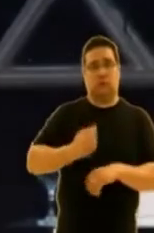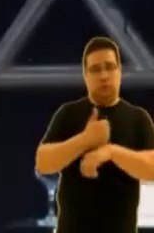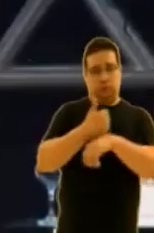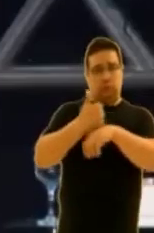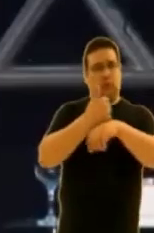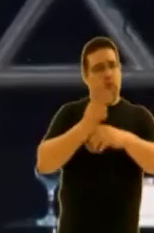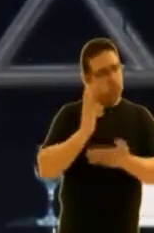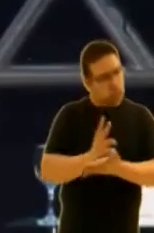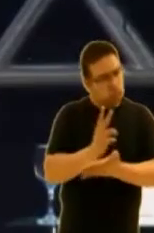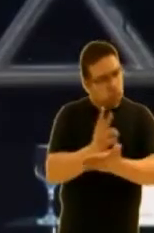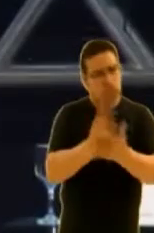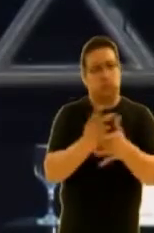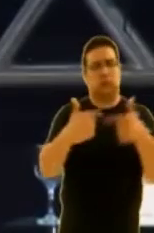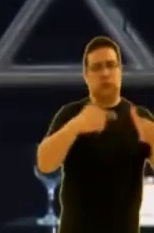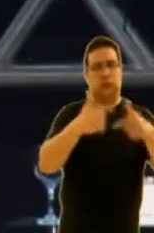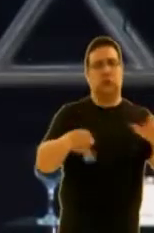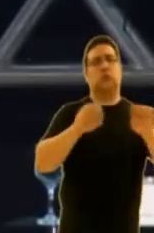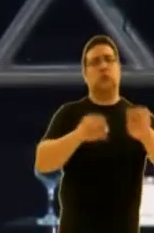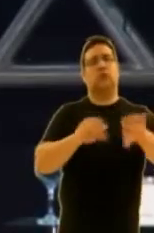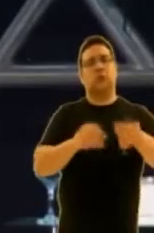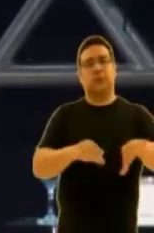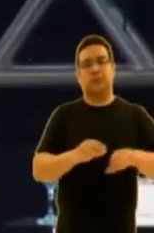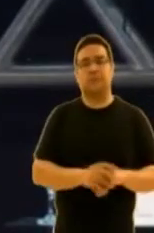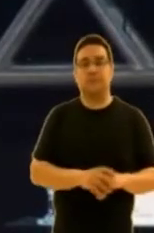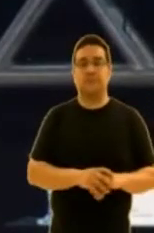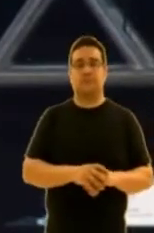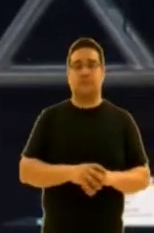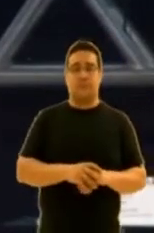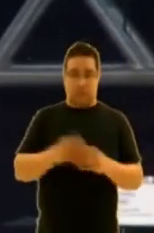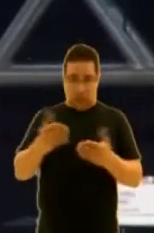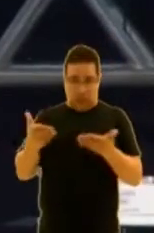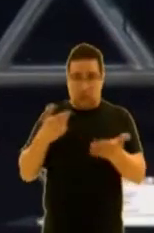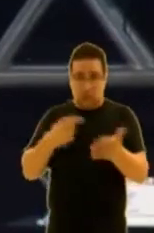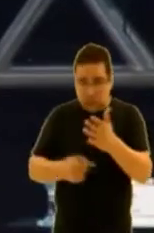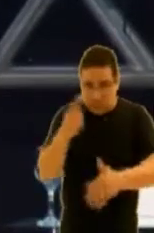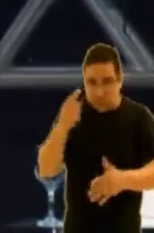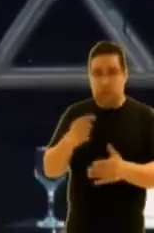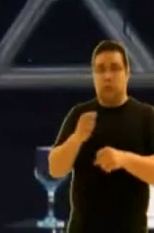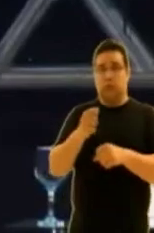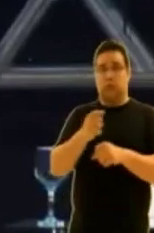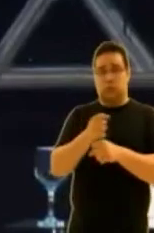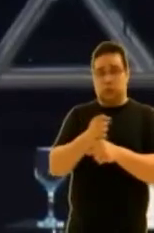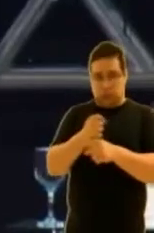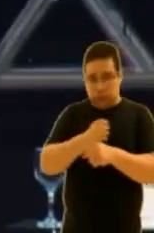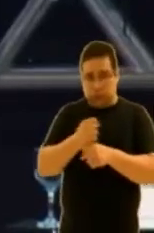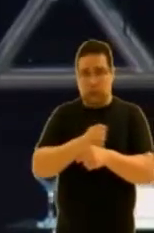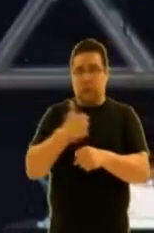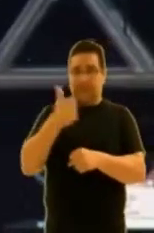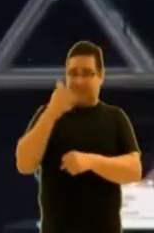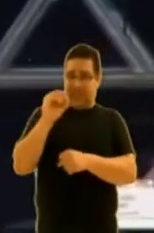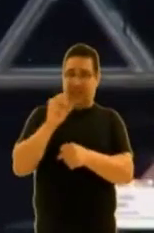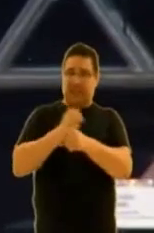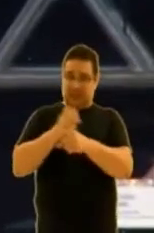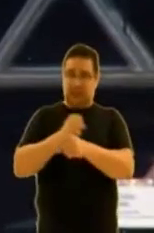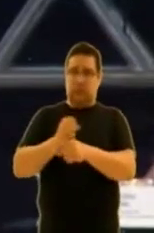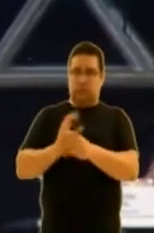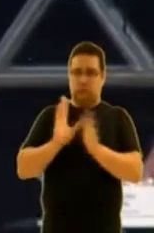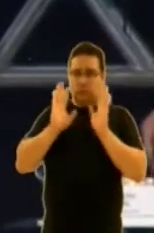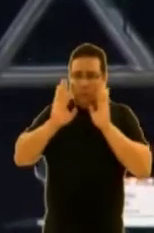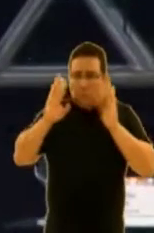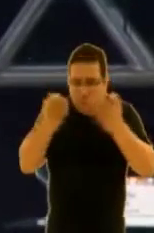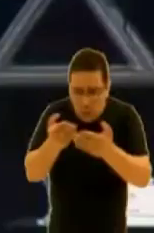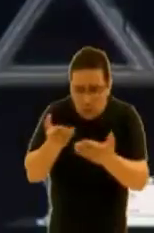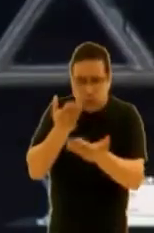foi trabalhando com a educação. E nos primeiros anos, os primeiros 10 anos de vida, exclusivamente com a